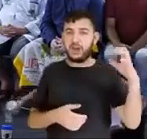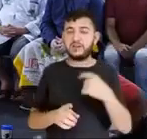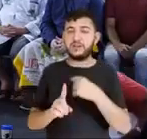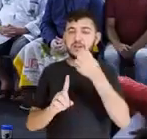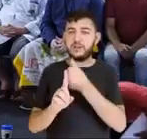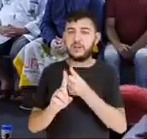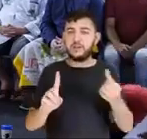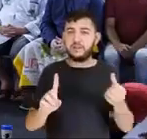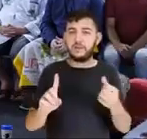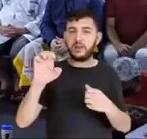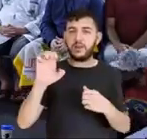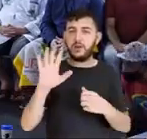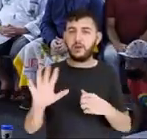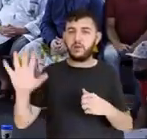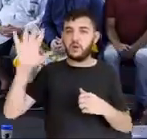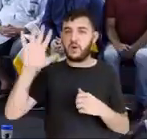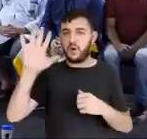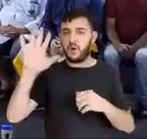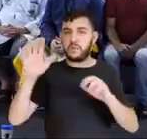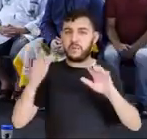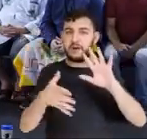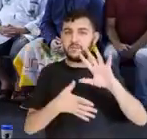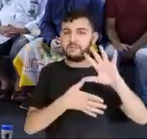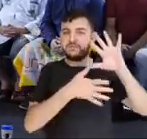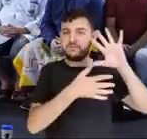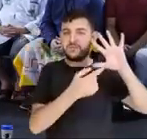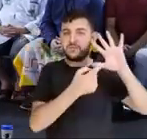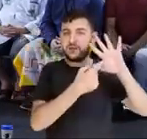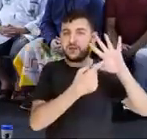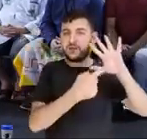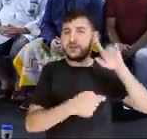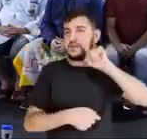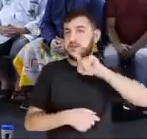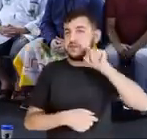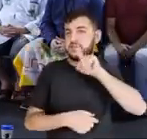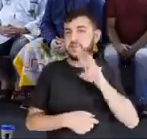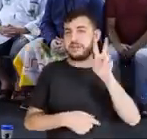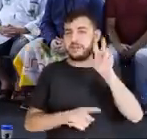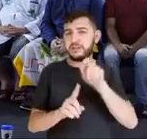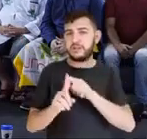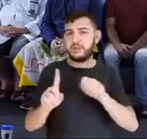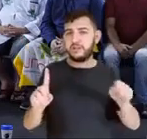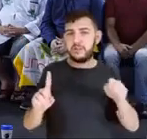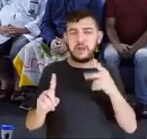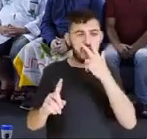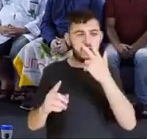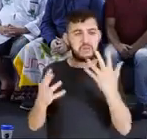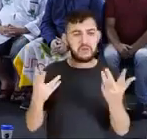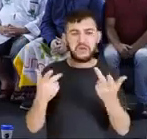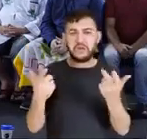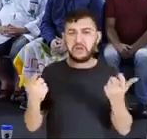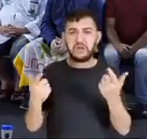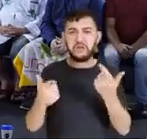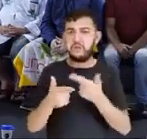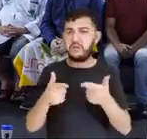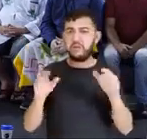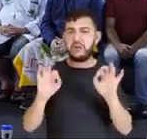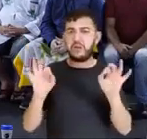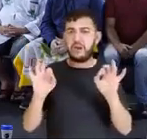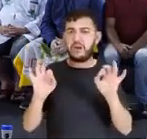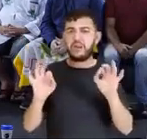Unidos. Mas eu acho bonito isso. Eu não sou contra a pessoa fazer isso, eu acho que a pessoa também tem o direito de fazer